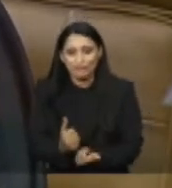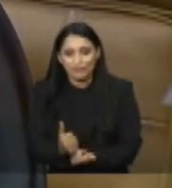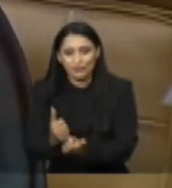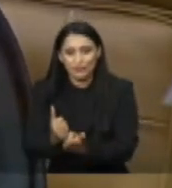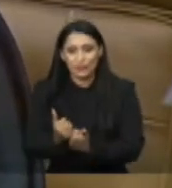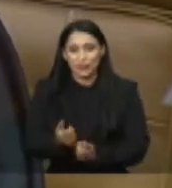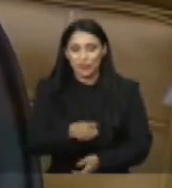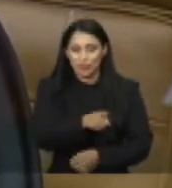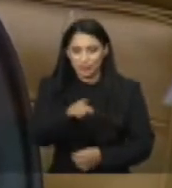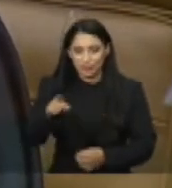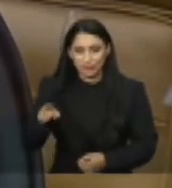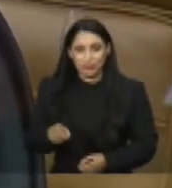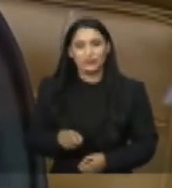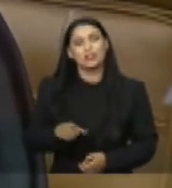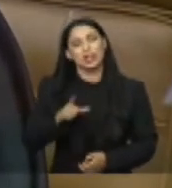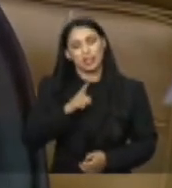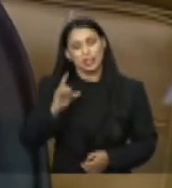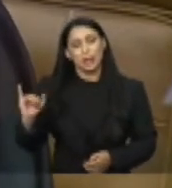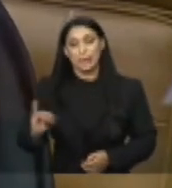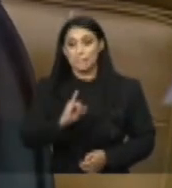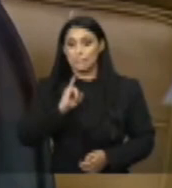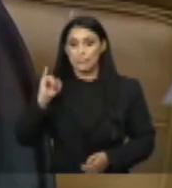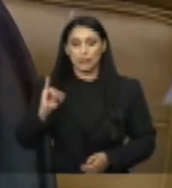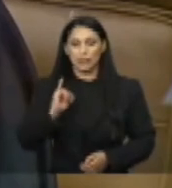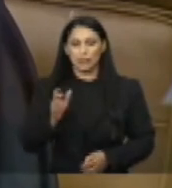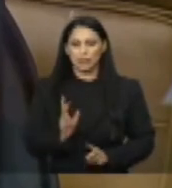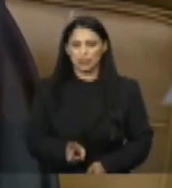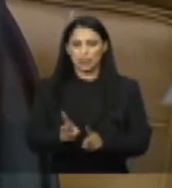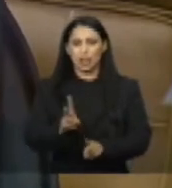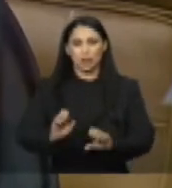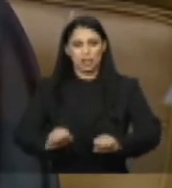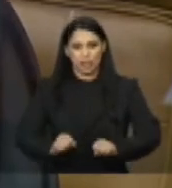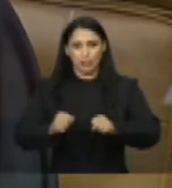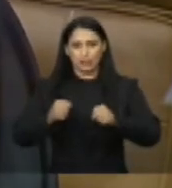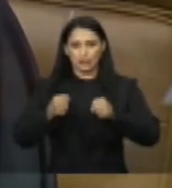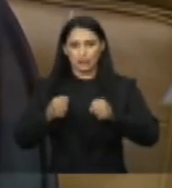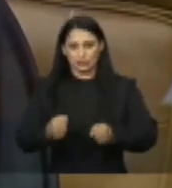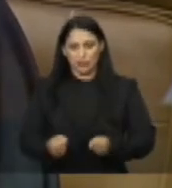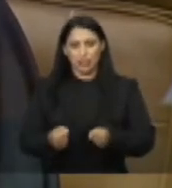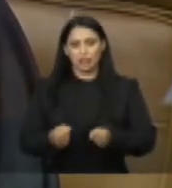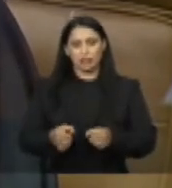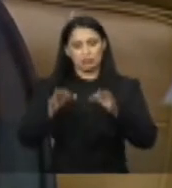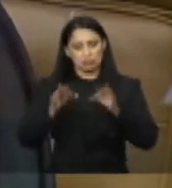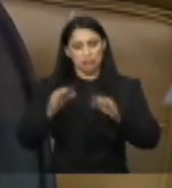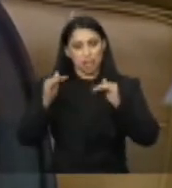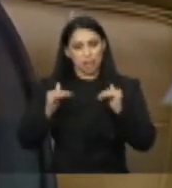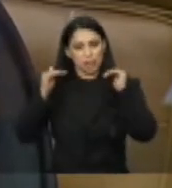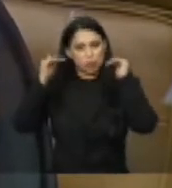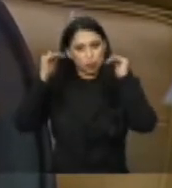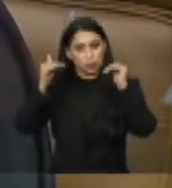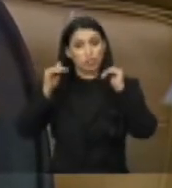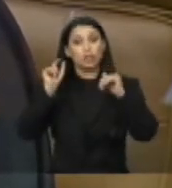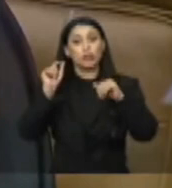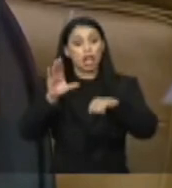será fundamental. E sempre na defesa da integridade e na soberania da